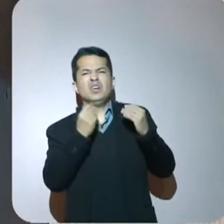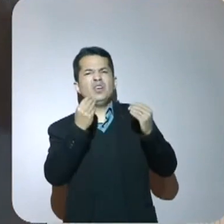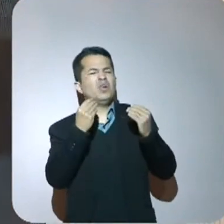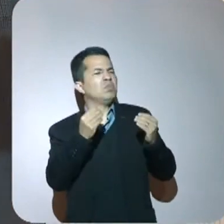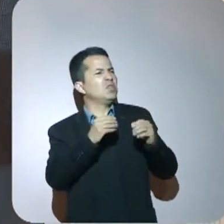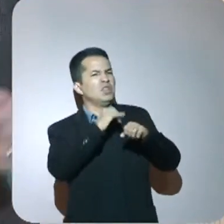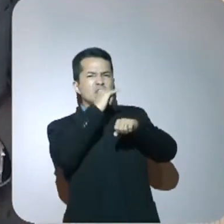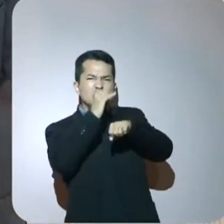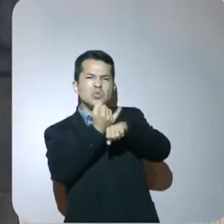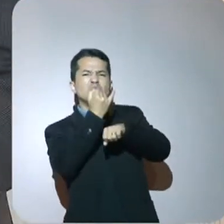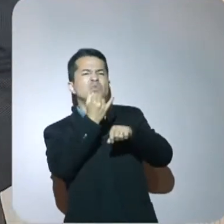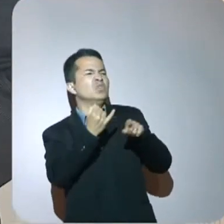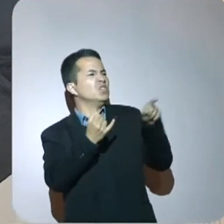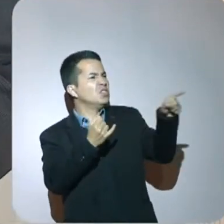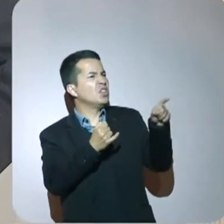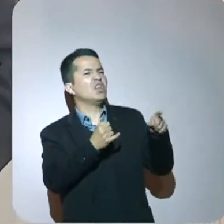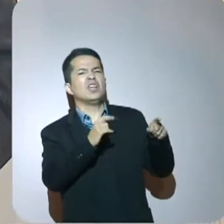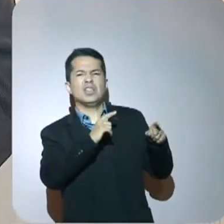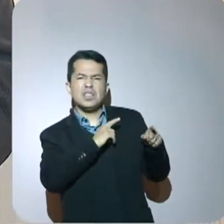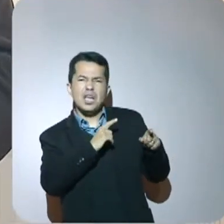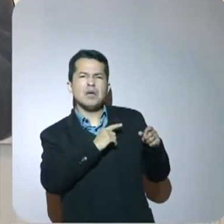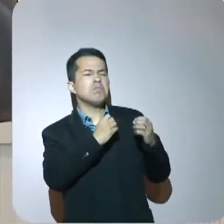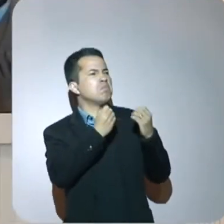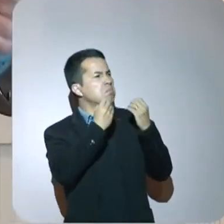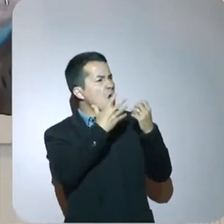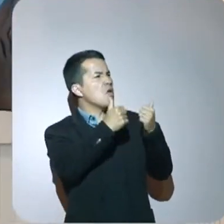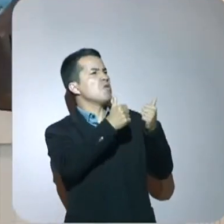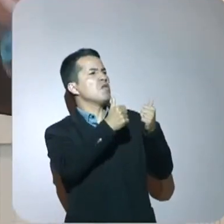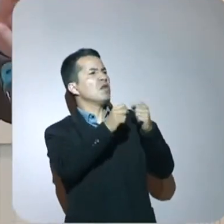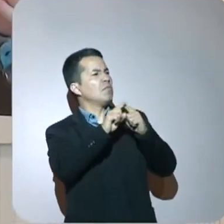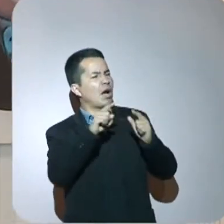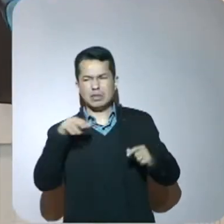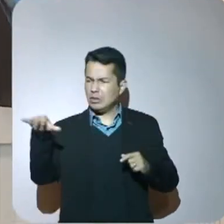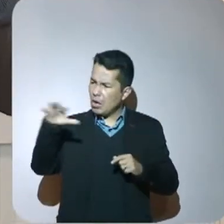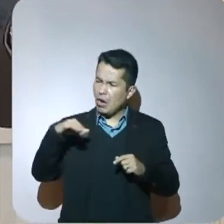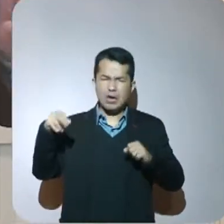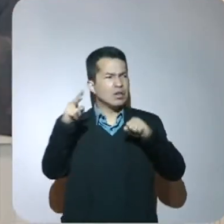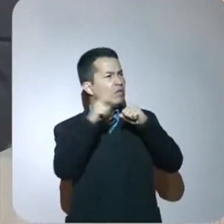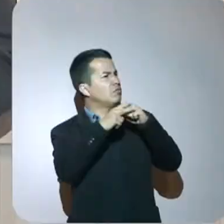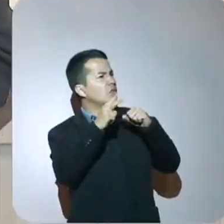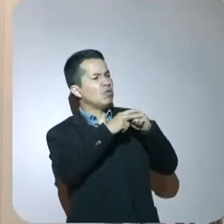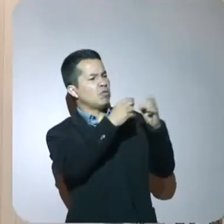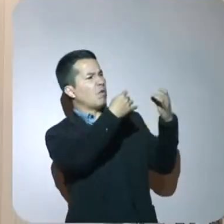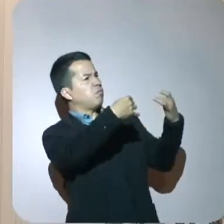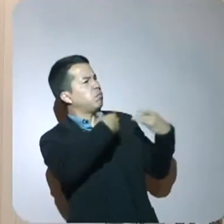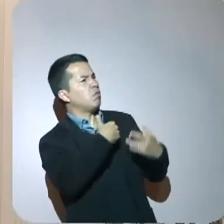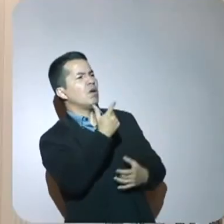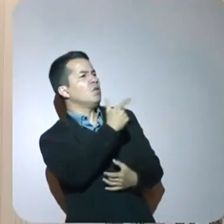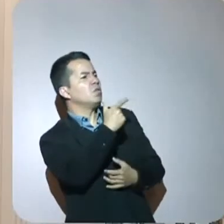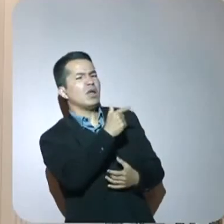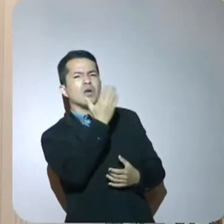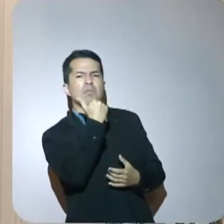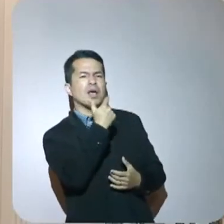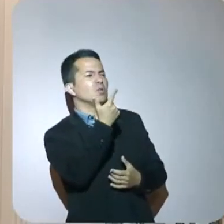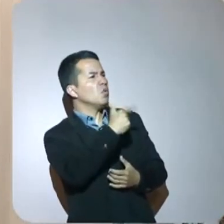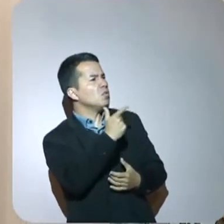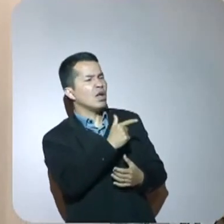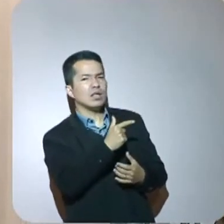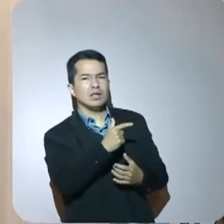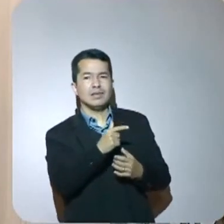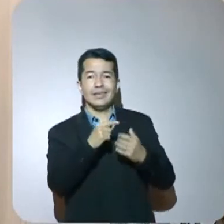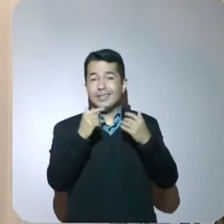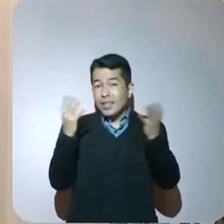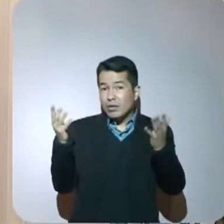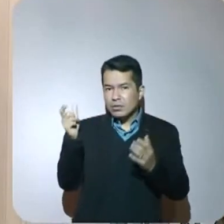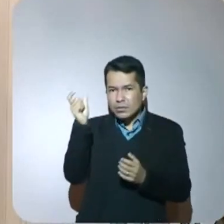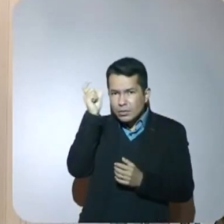viúvas do seu grupo estavam sendo esquecidas na distribuição diária de dinheiro. E aí Satanás